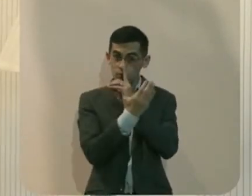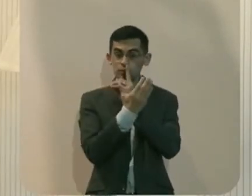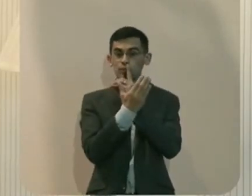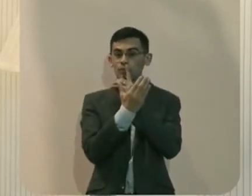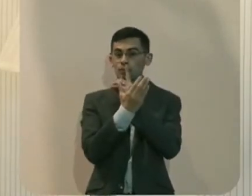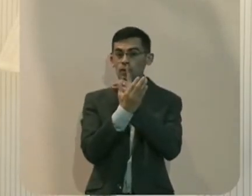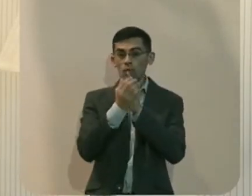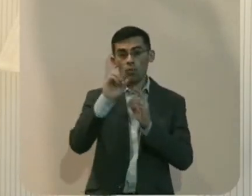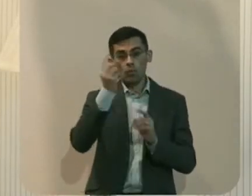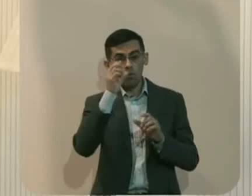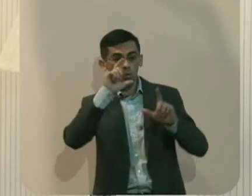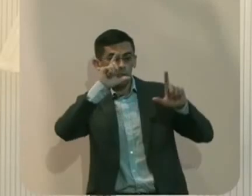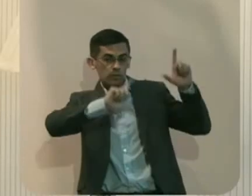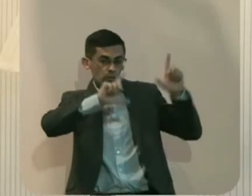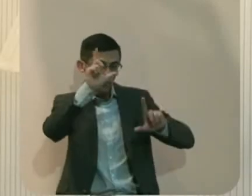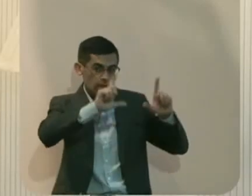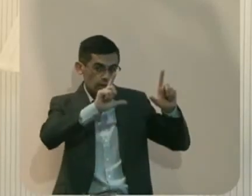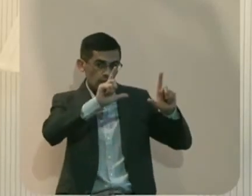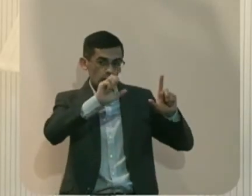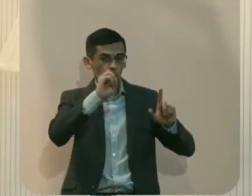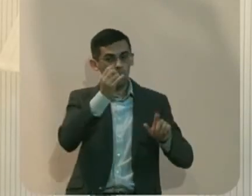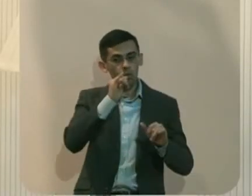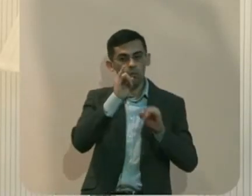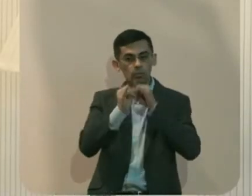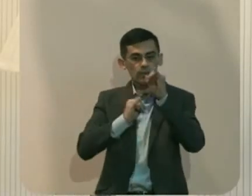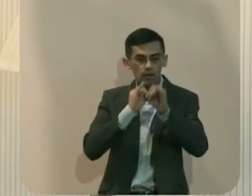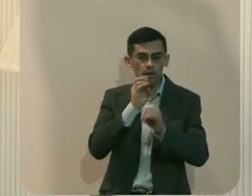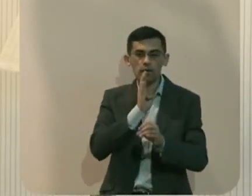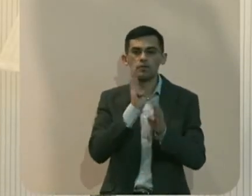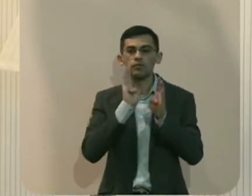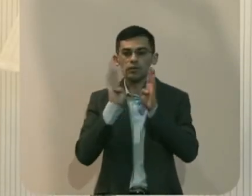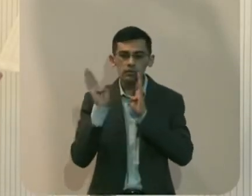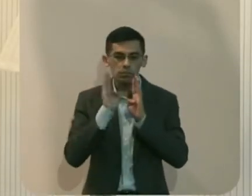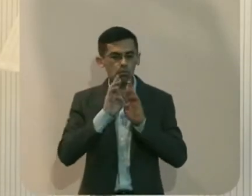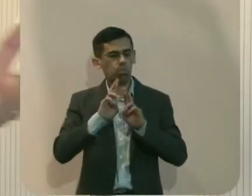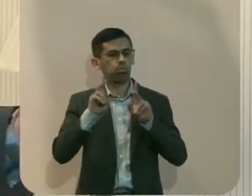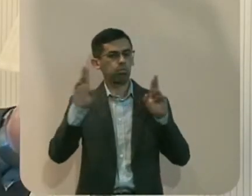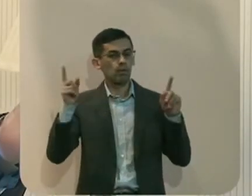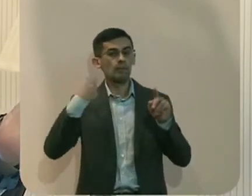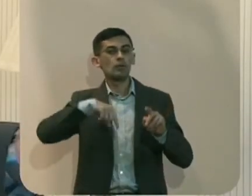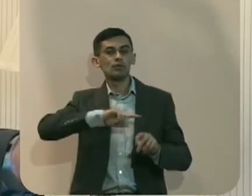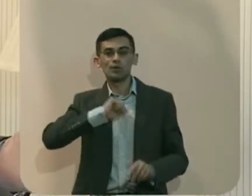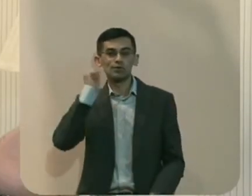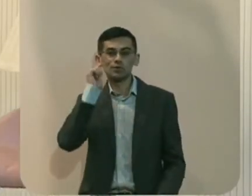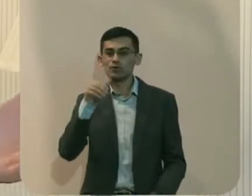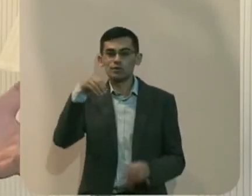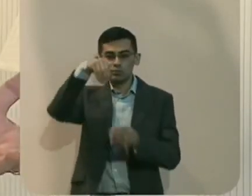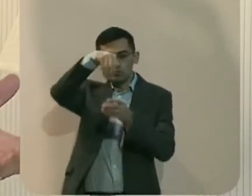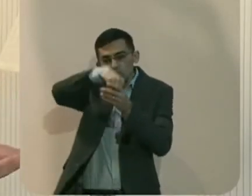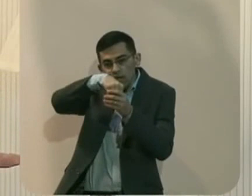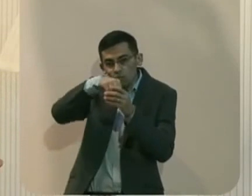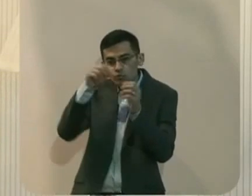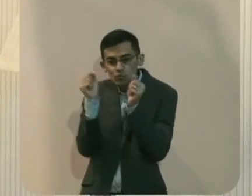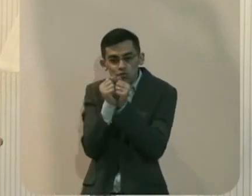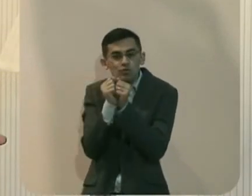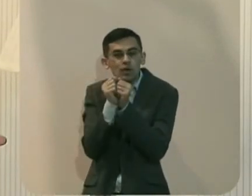é? Ou pela televisão, ou pela internet, não é? E a gente não consegue estar num ambiente. E talvez alguém dissesse